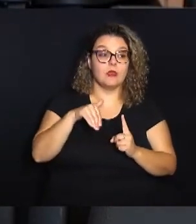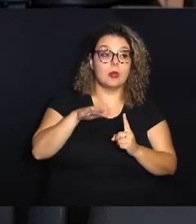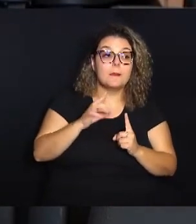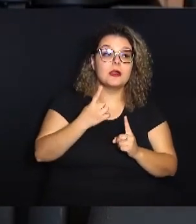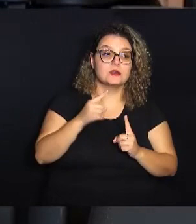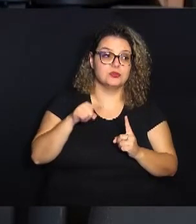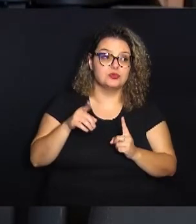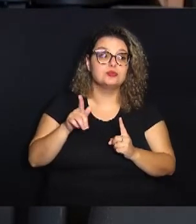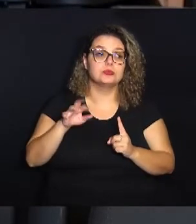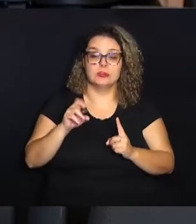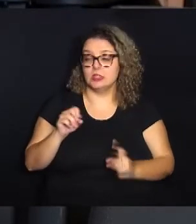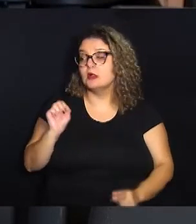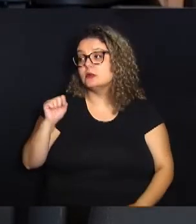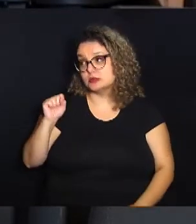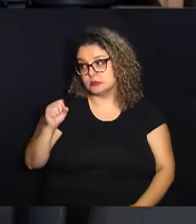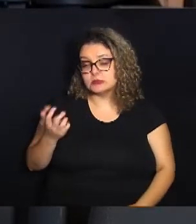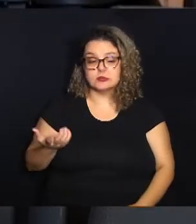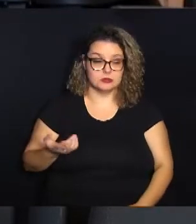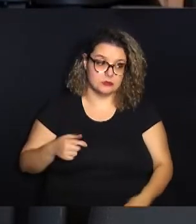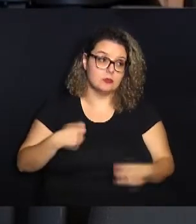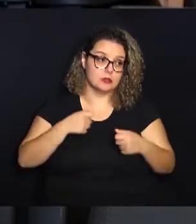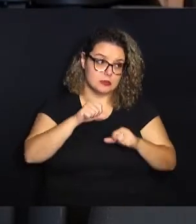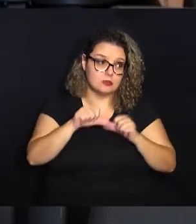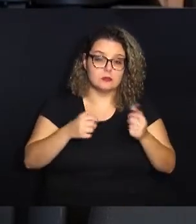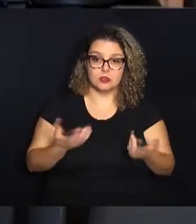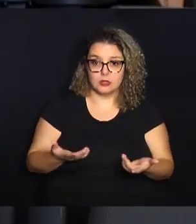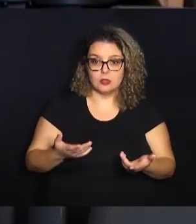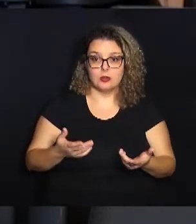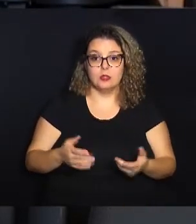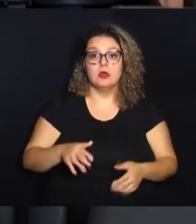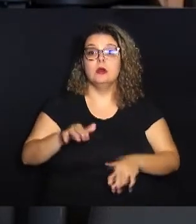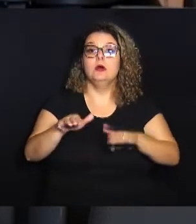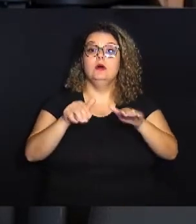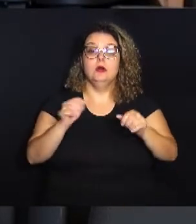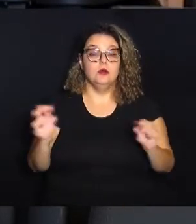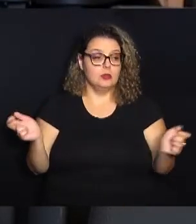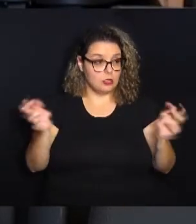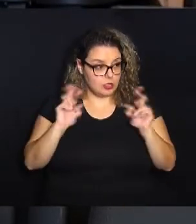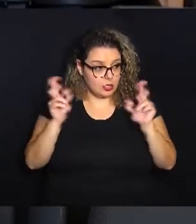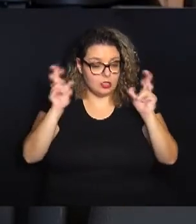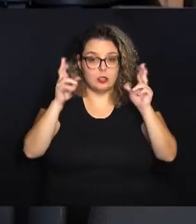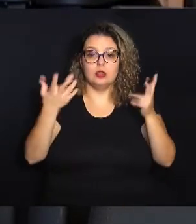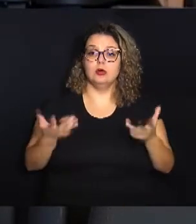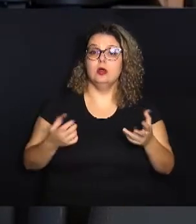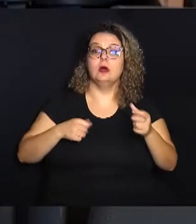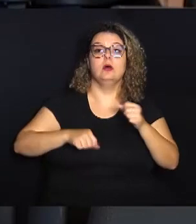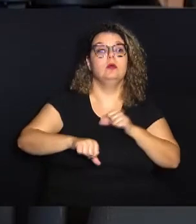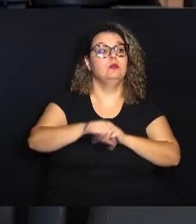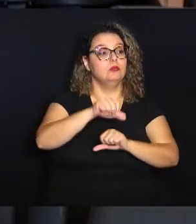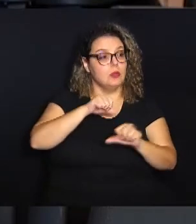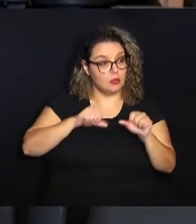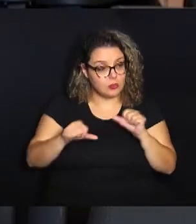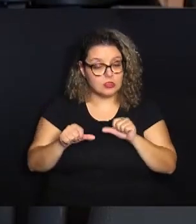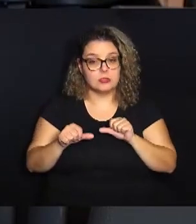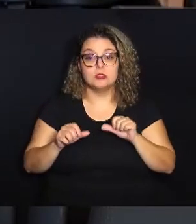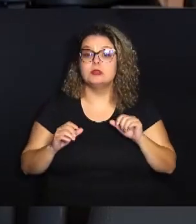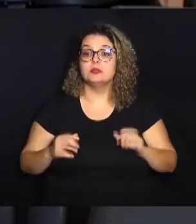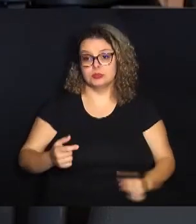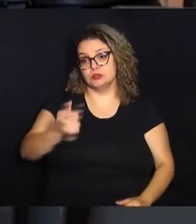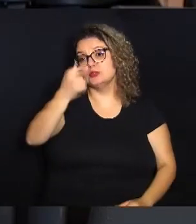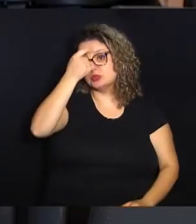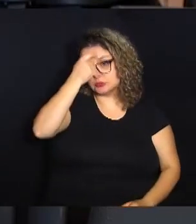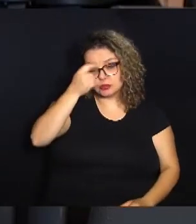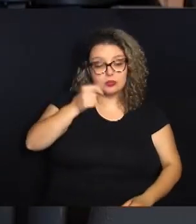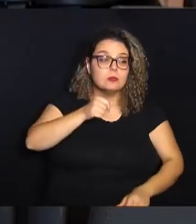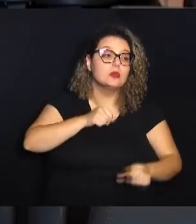Sim. Então nós precisamos reverter. Portanto, é um chamado a uma mudança de consciência,